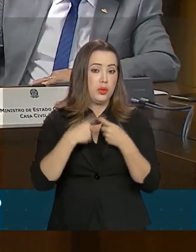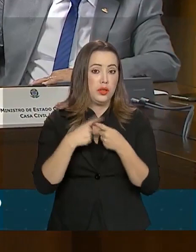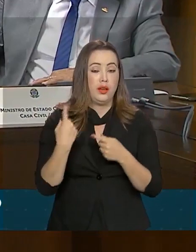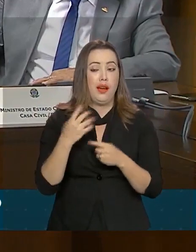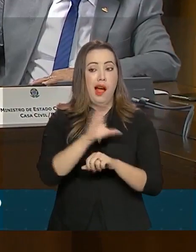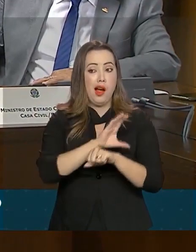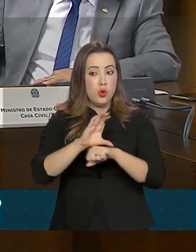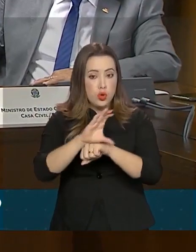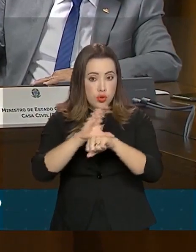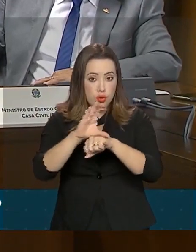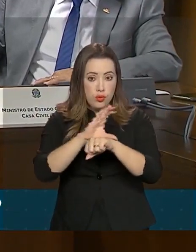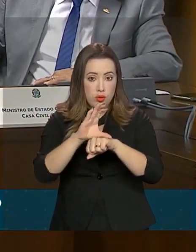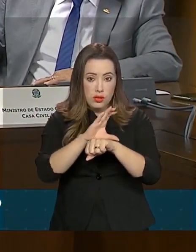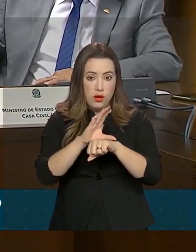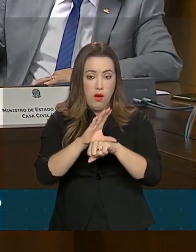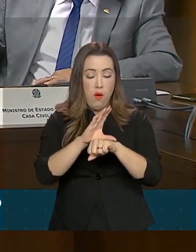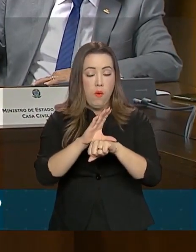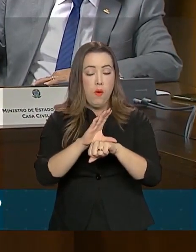nós